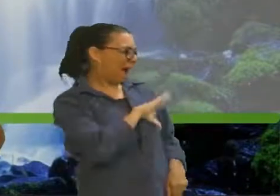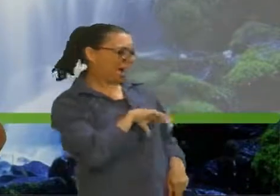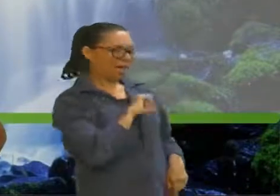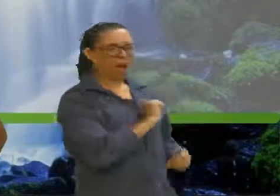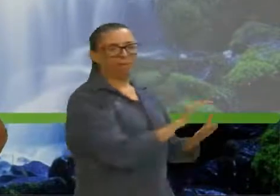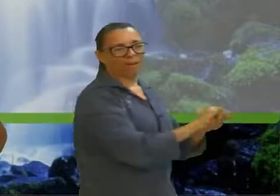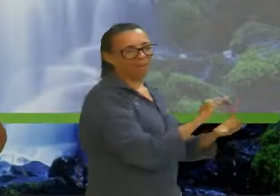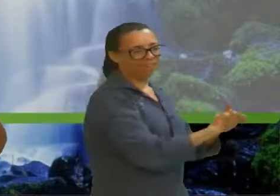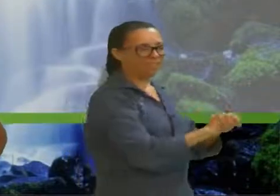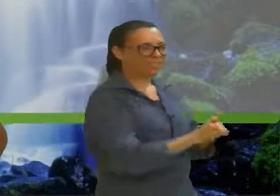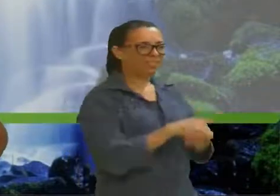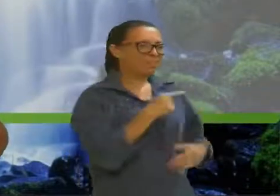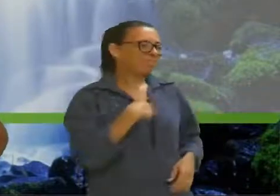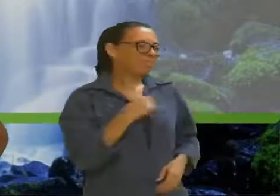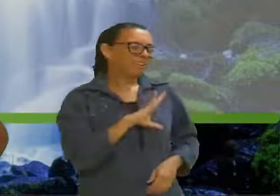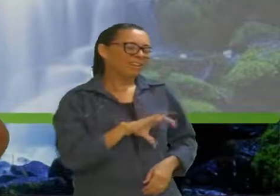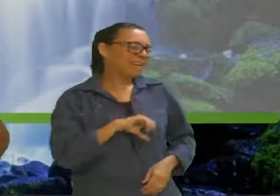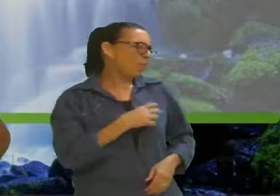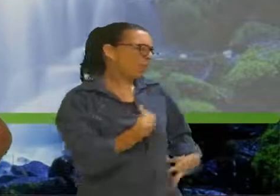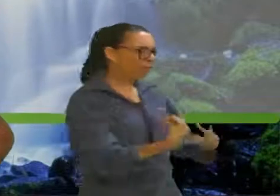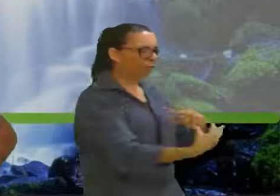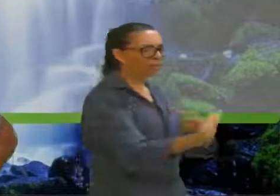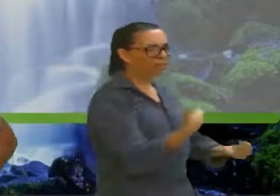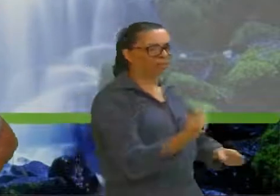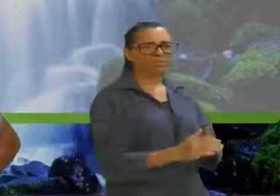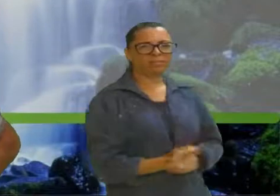do dia a dia, os frutos